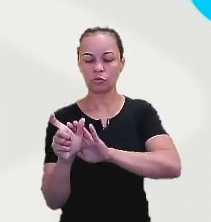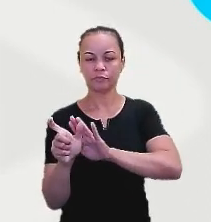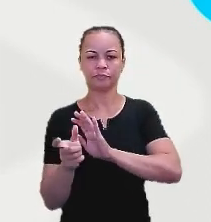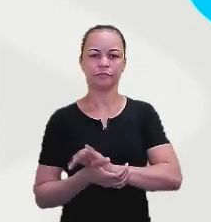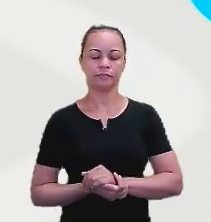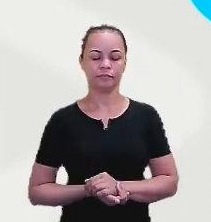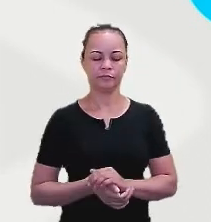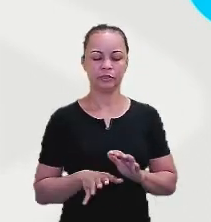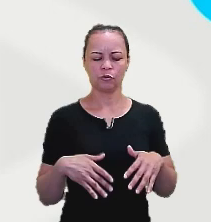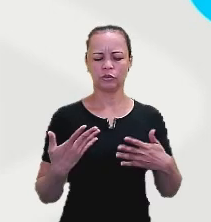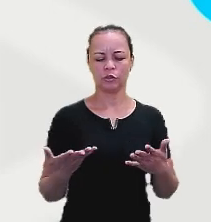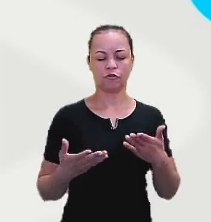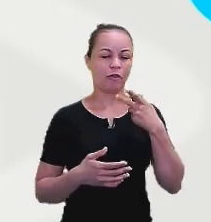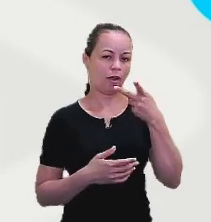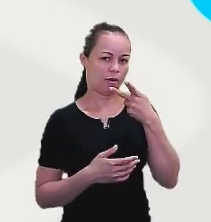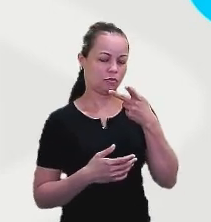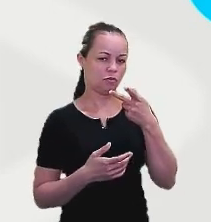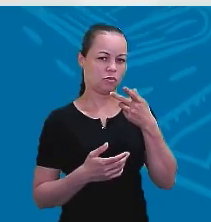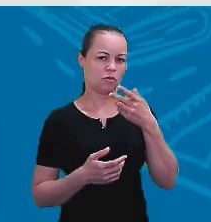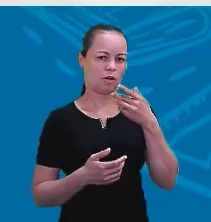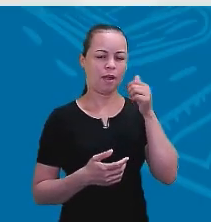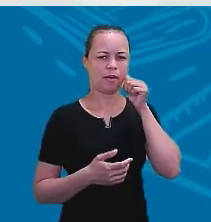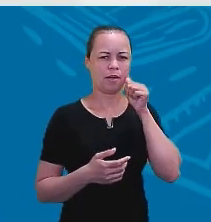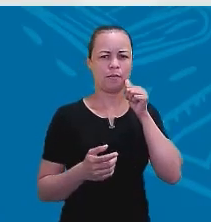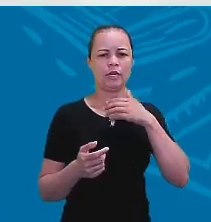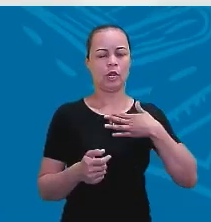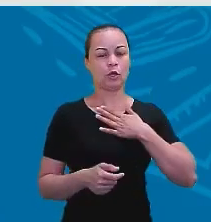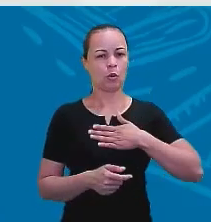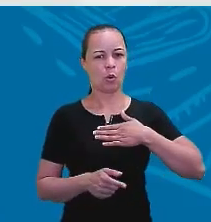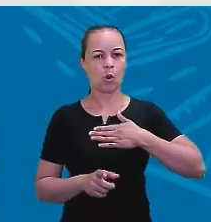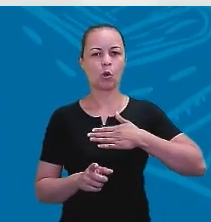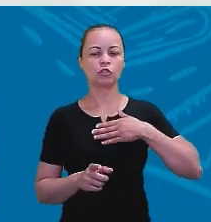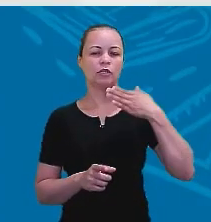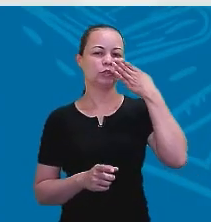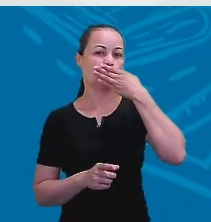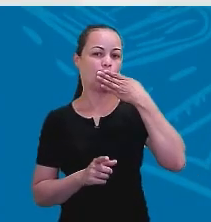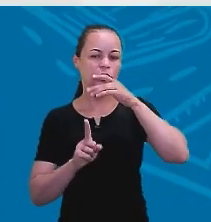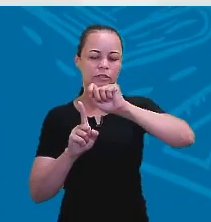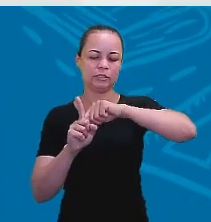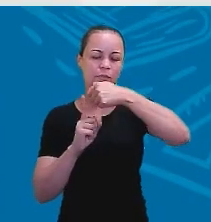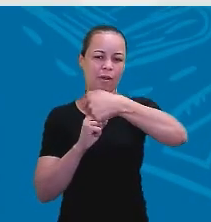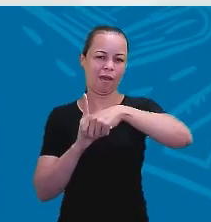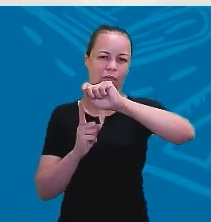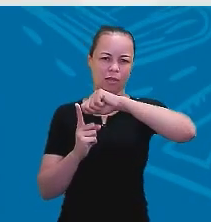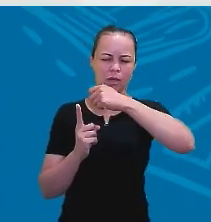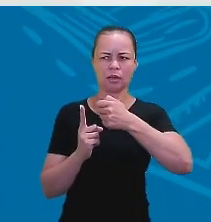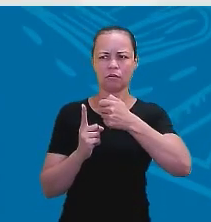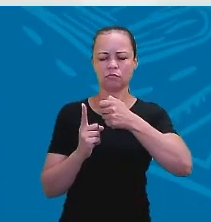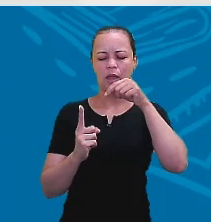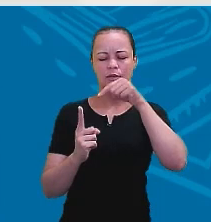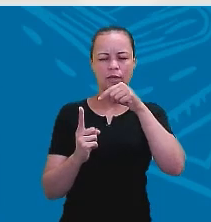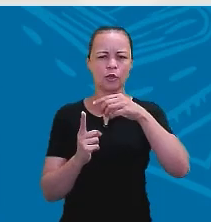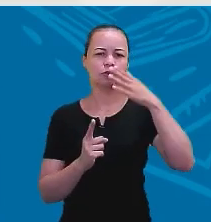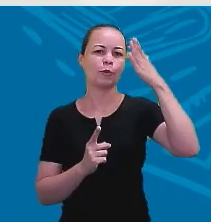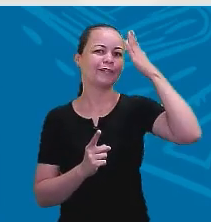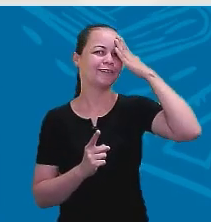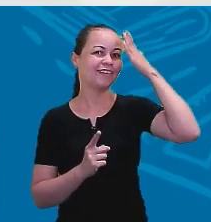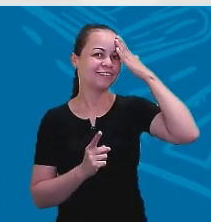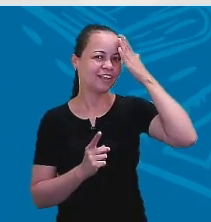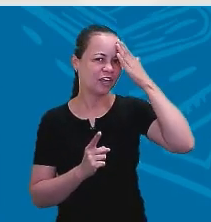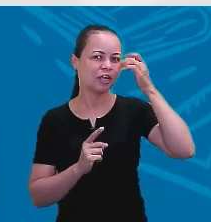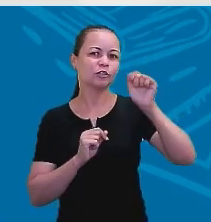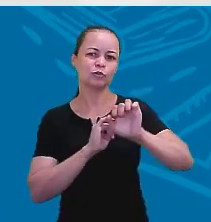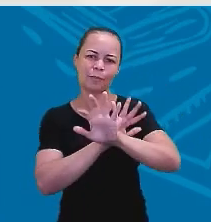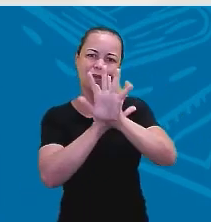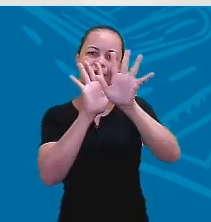digo Maria gosta de doce de banana, então aí eu tô tratando aí de uma compreensão de texto. Quando eu leio, está bem claro